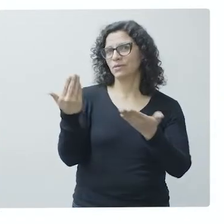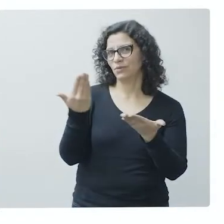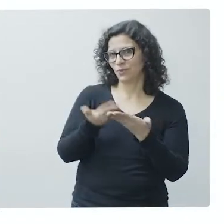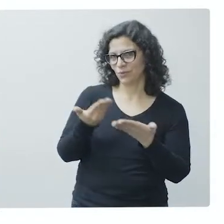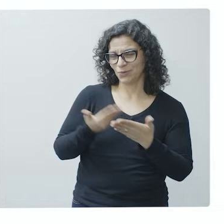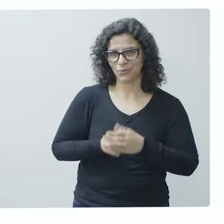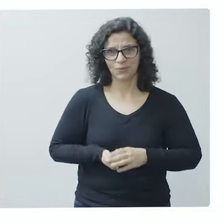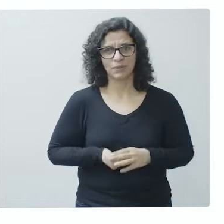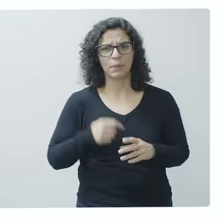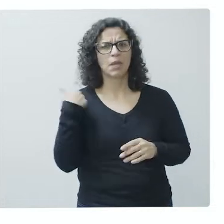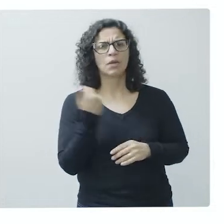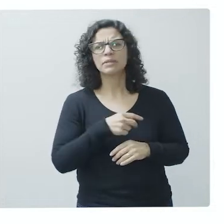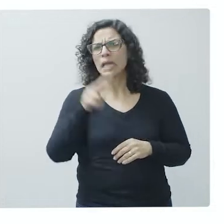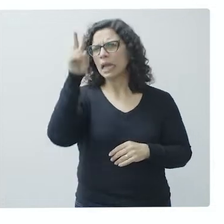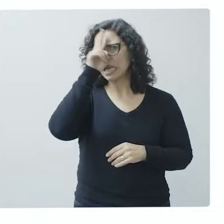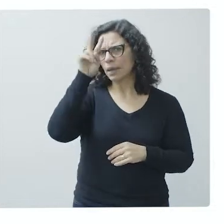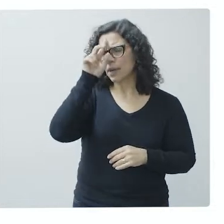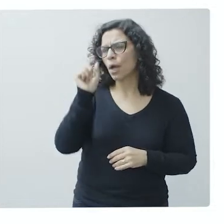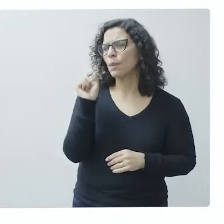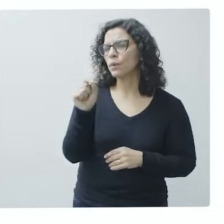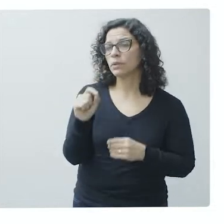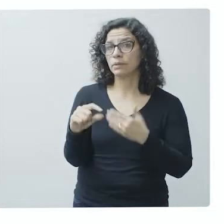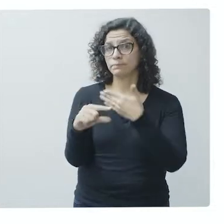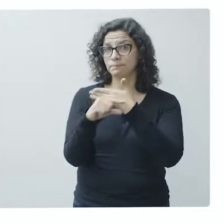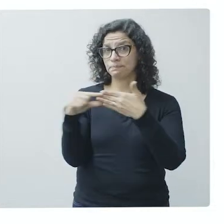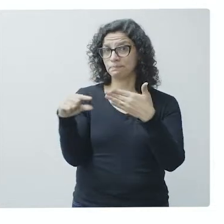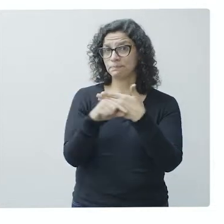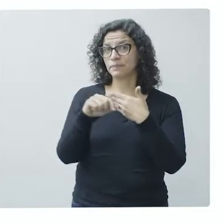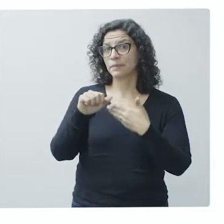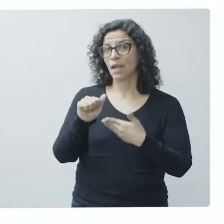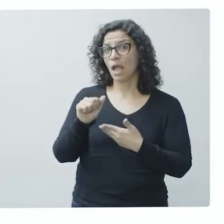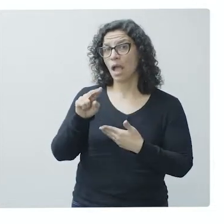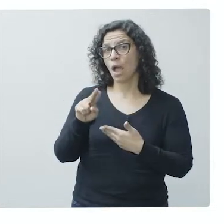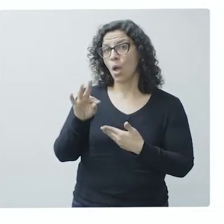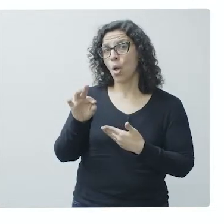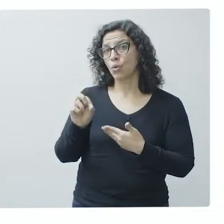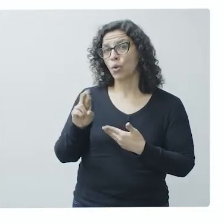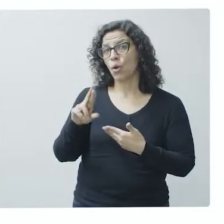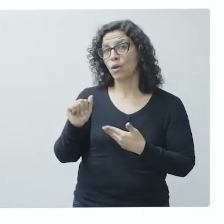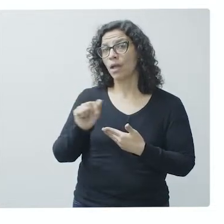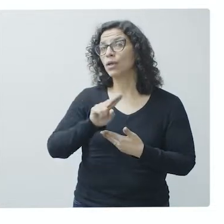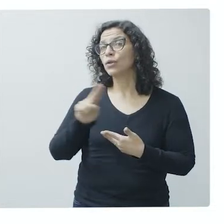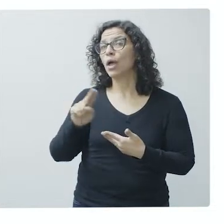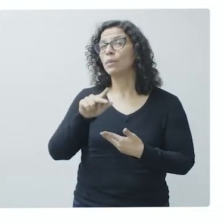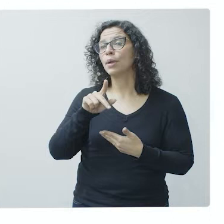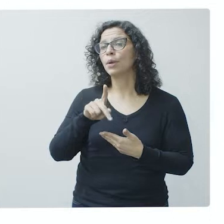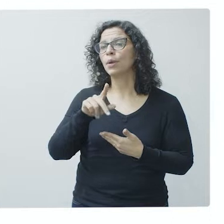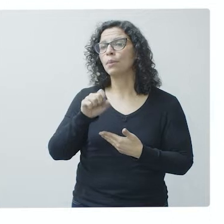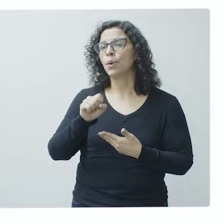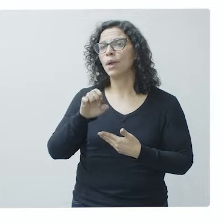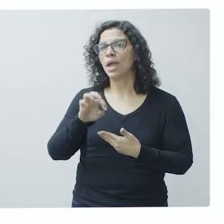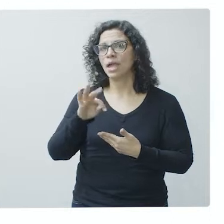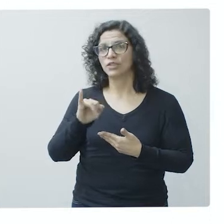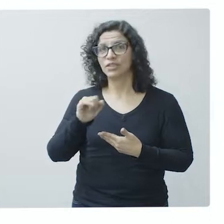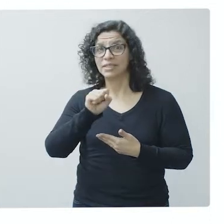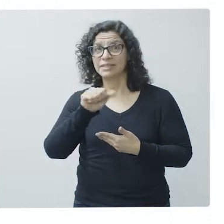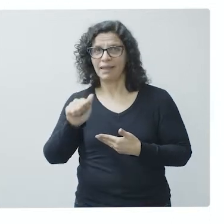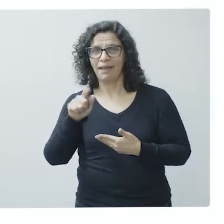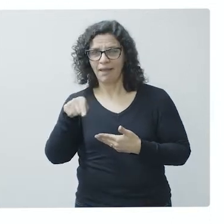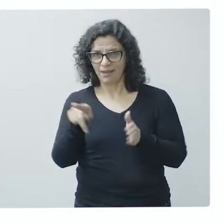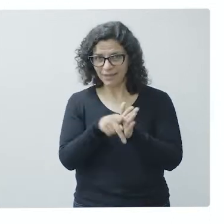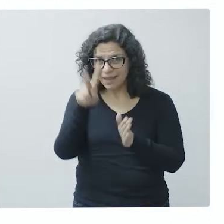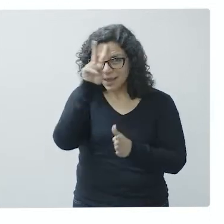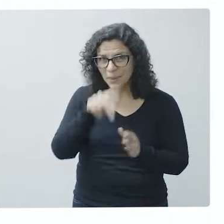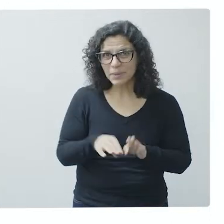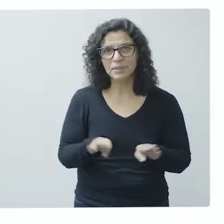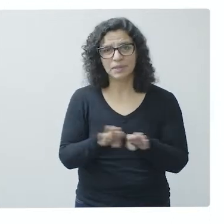hoje. E para nós lembrarmos, olha só, a autora de poemas é uma poetisa. Lembram